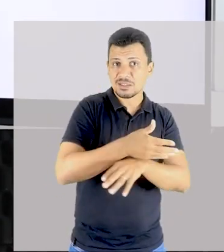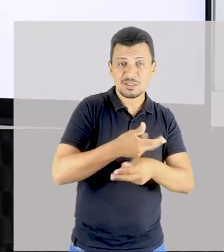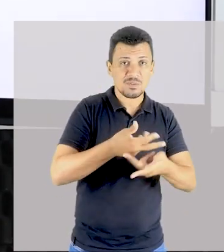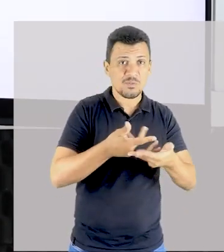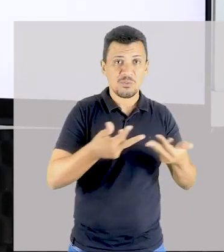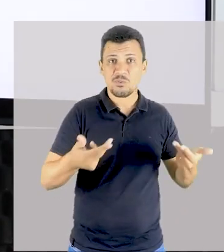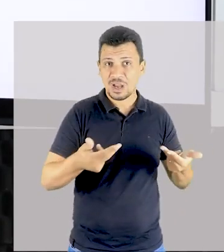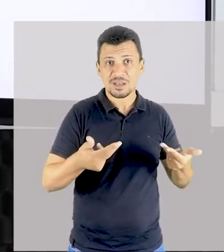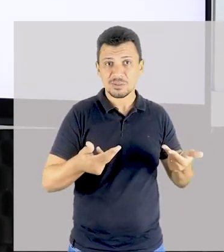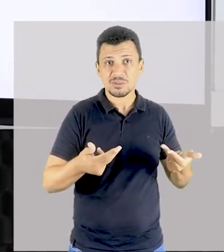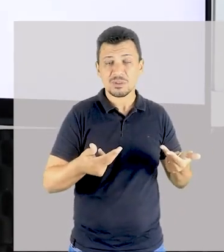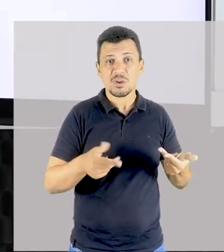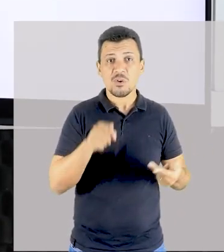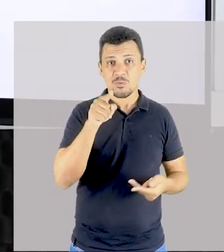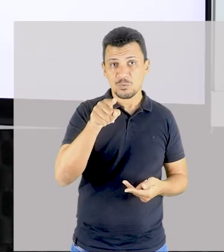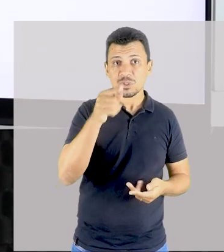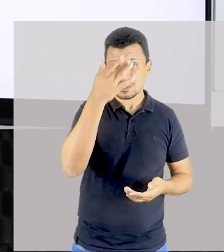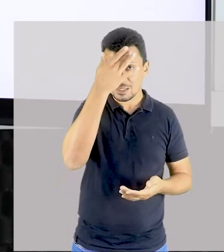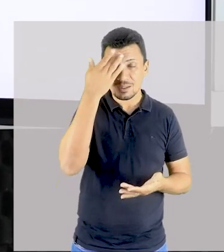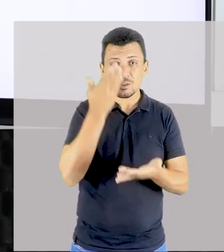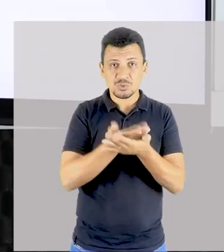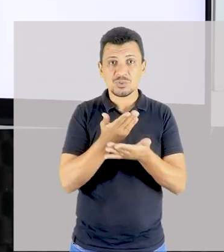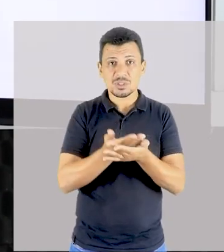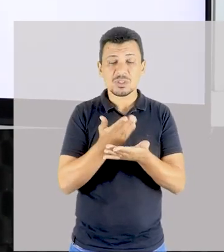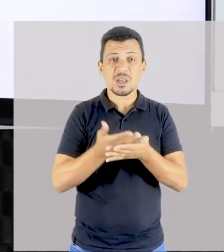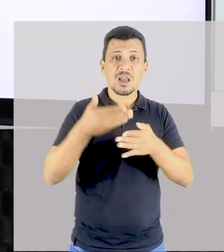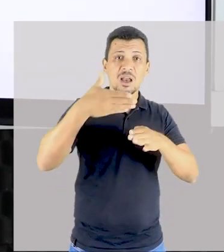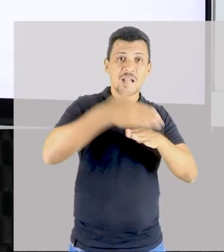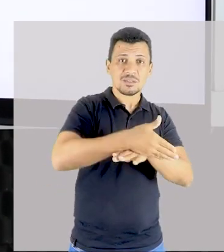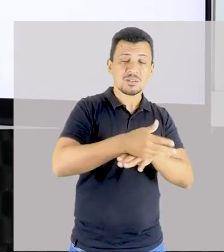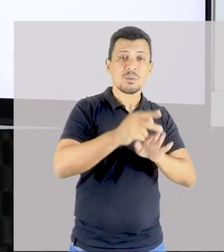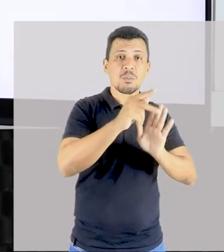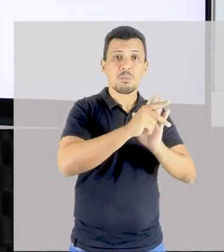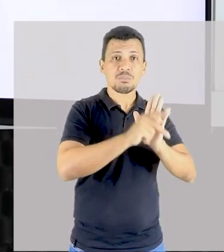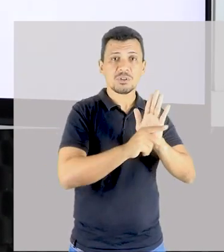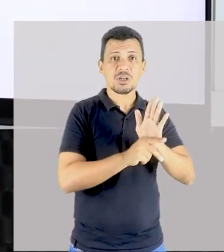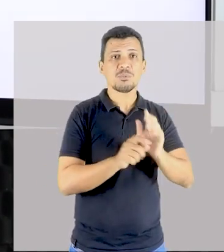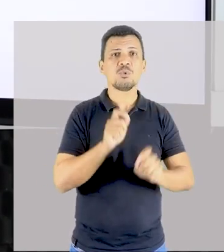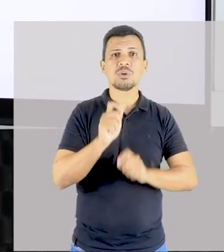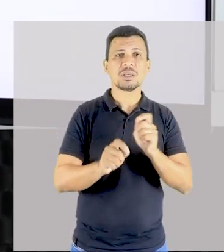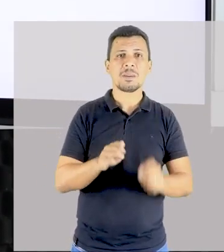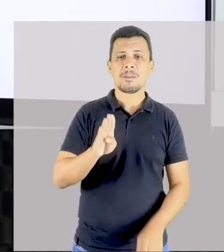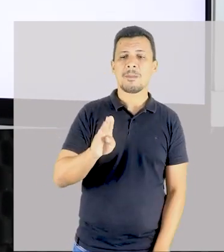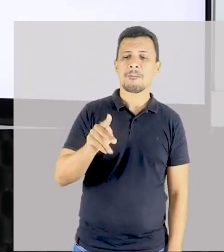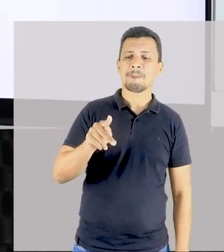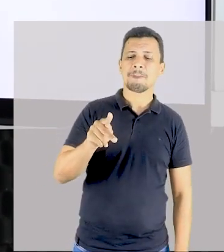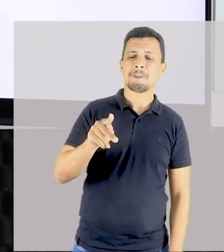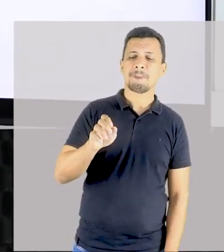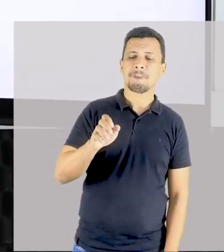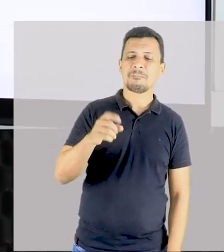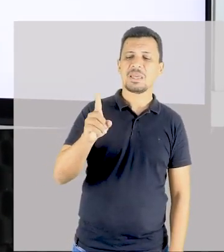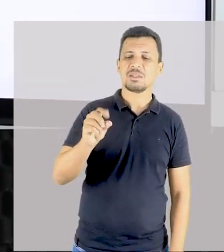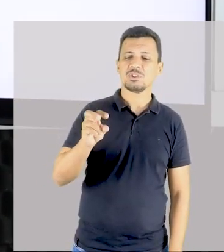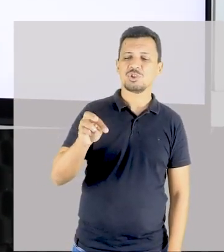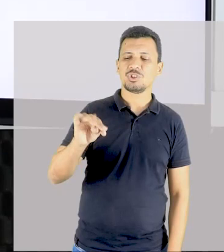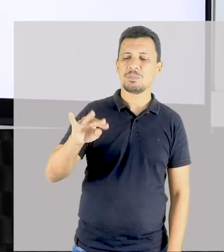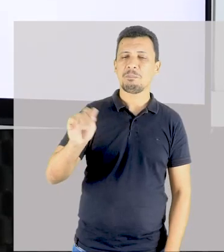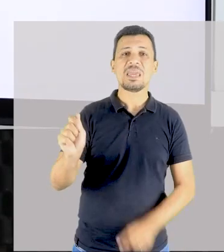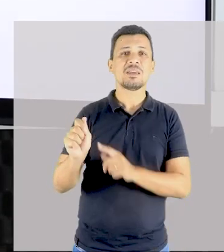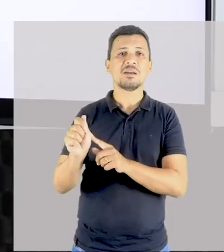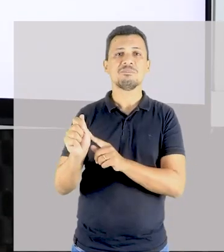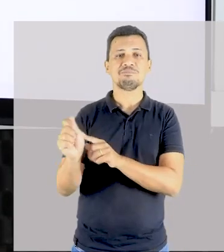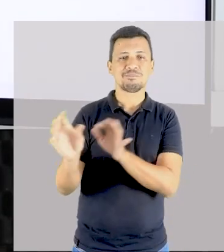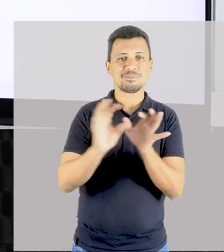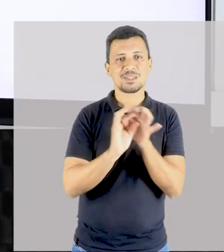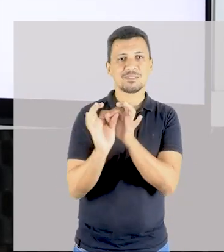sociais inclusive você como estudante tem acesso ao programa novo do governo federal que é o pé de meia então tá tudo interligado também é